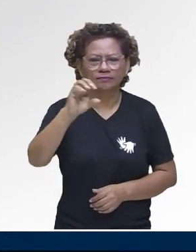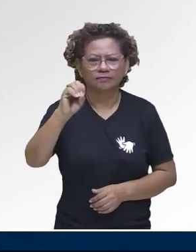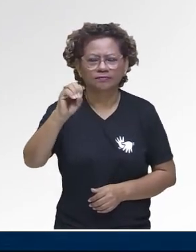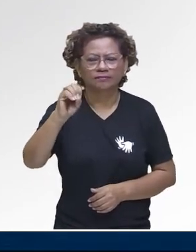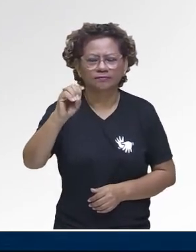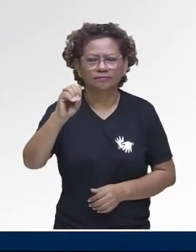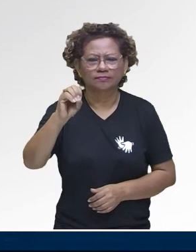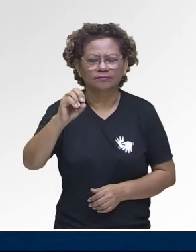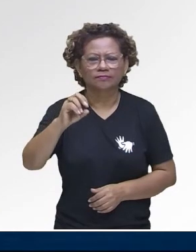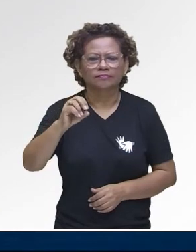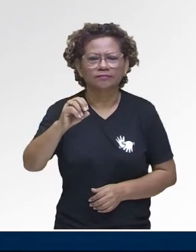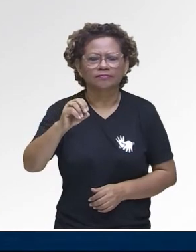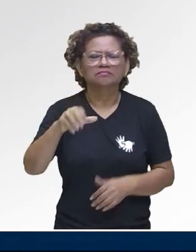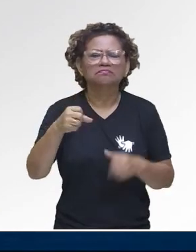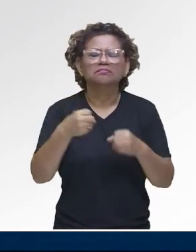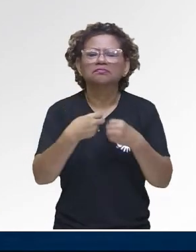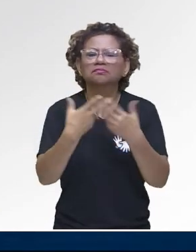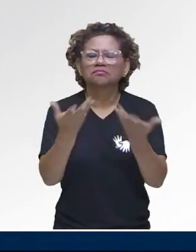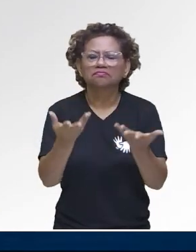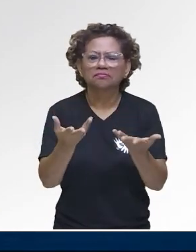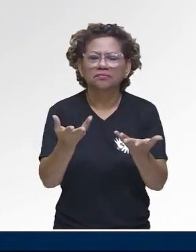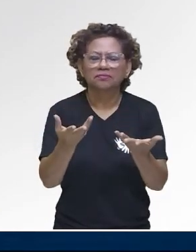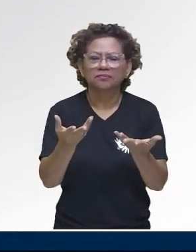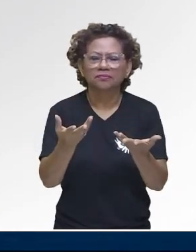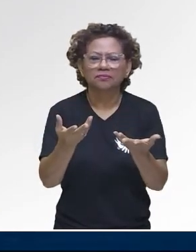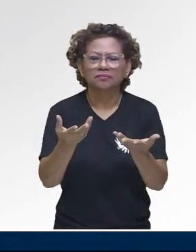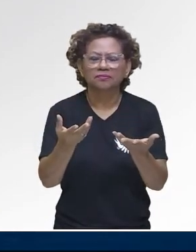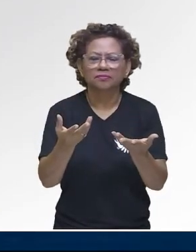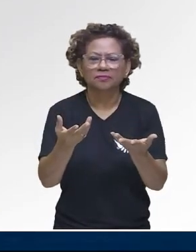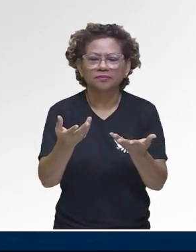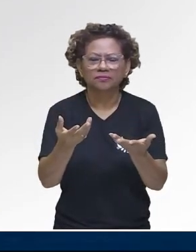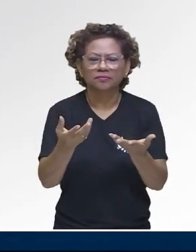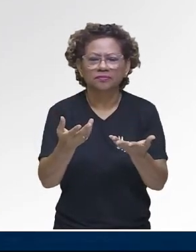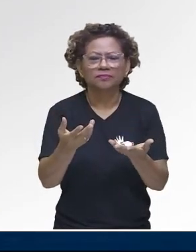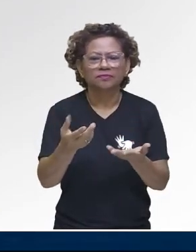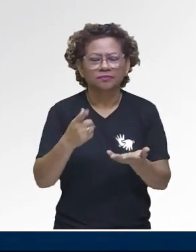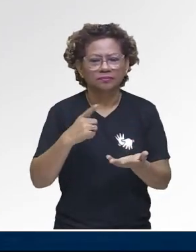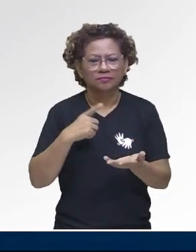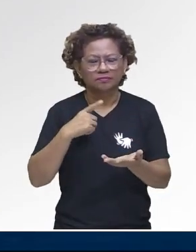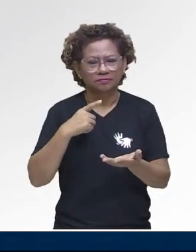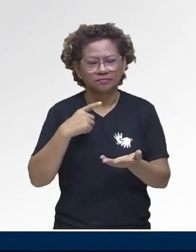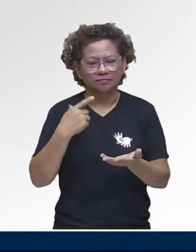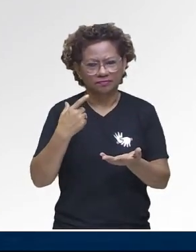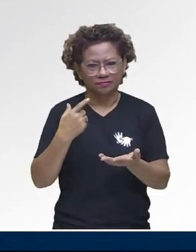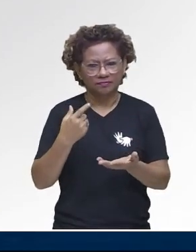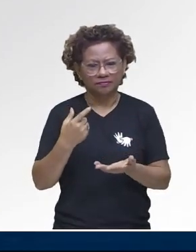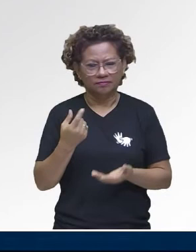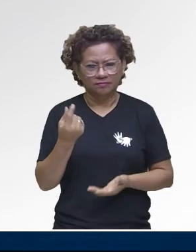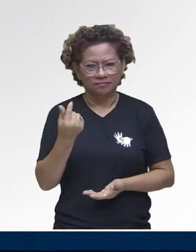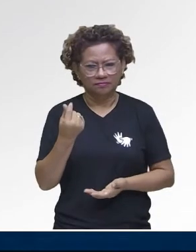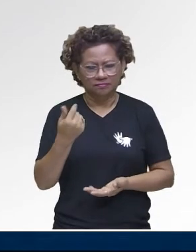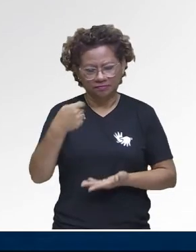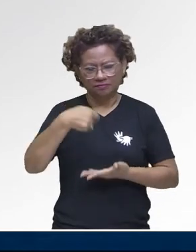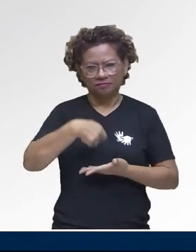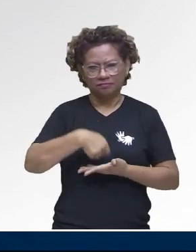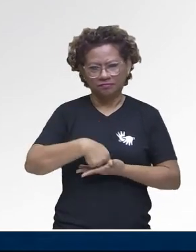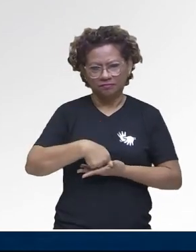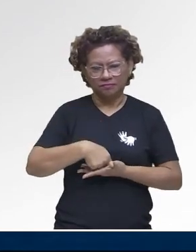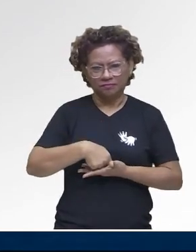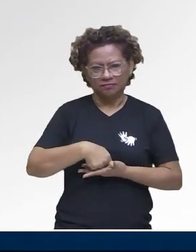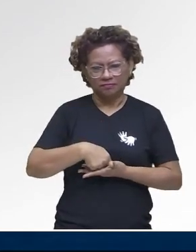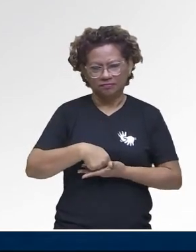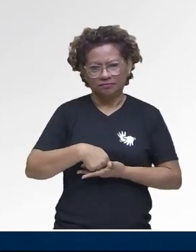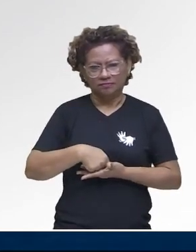Muito bem, nas relações financeiras do nosso cotidiano, a gente a todo momento, né, se trabalha com